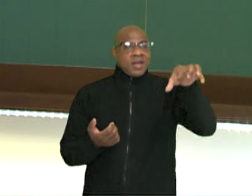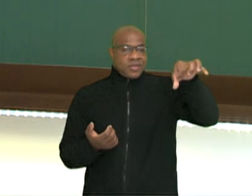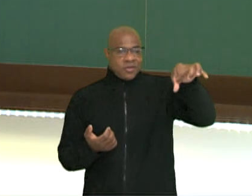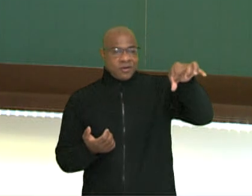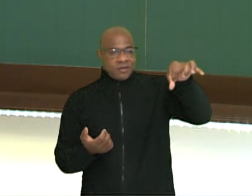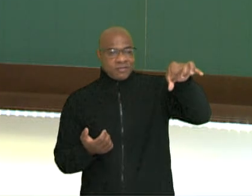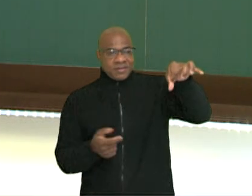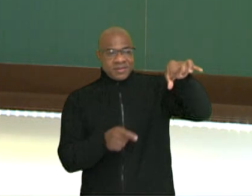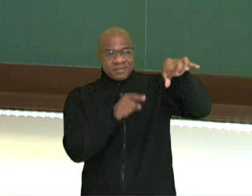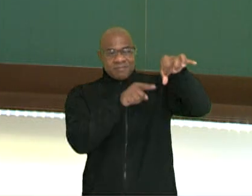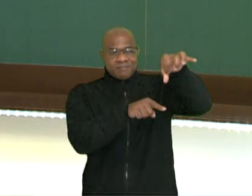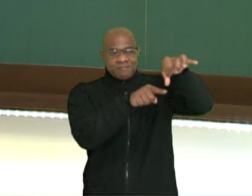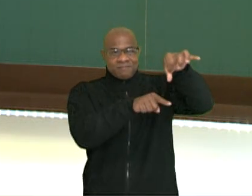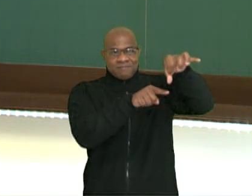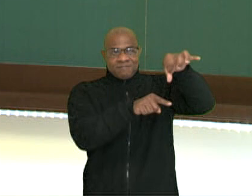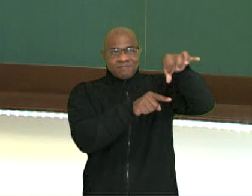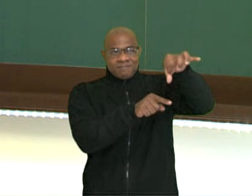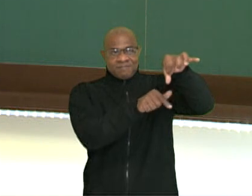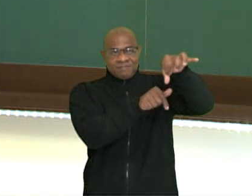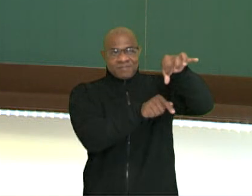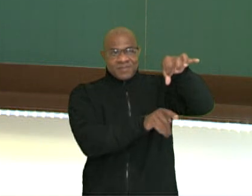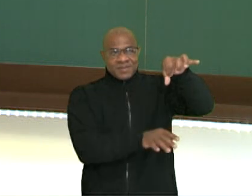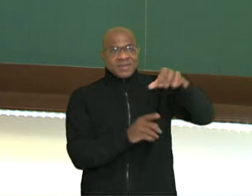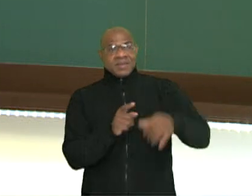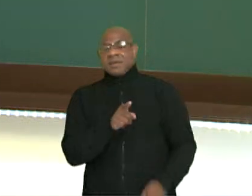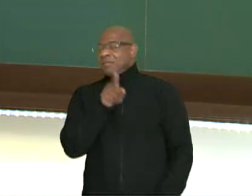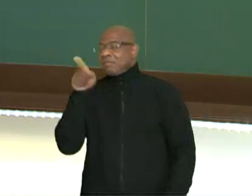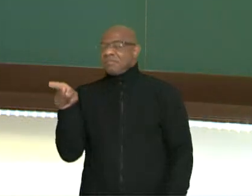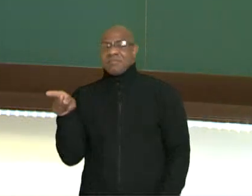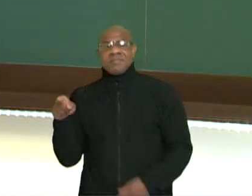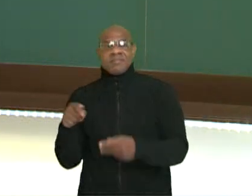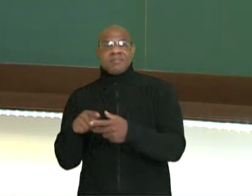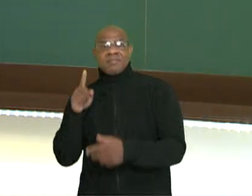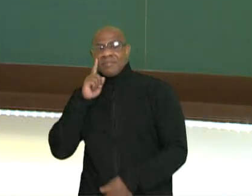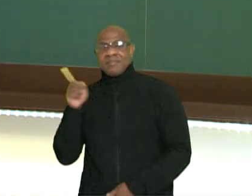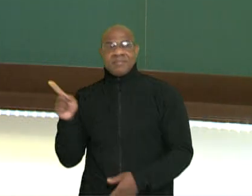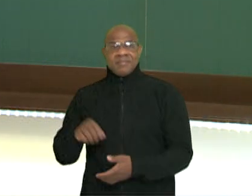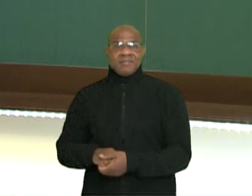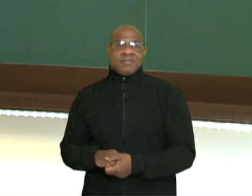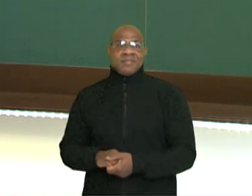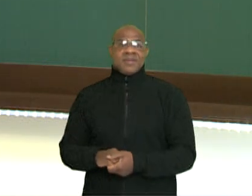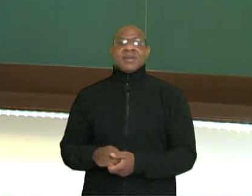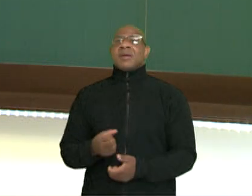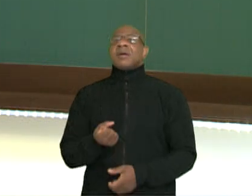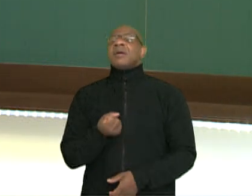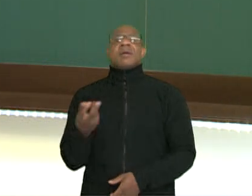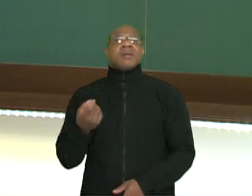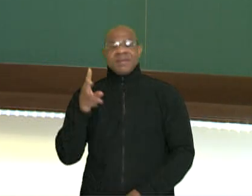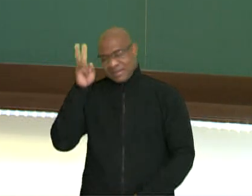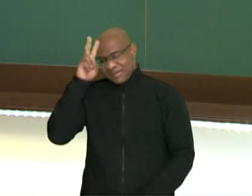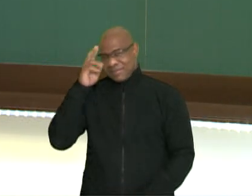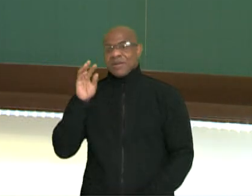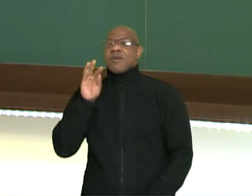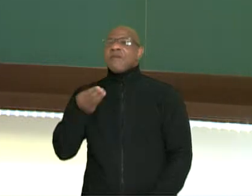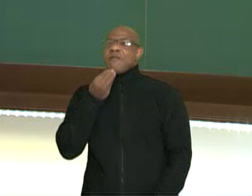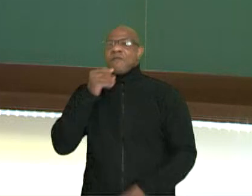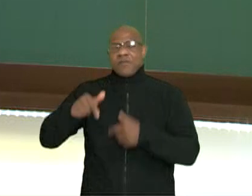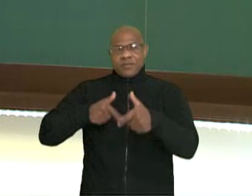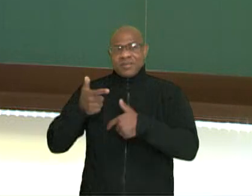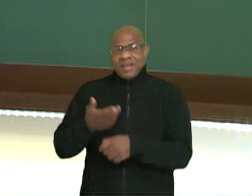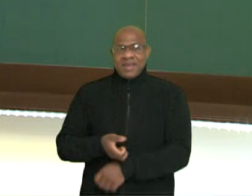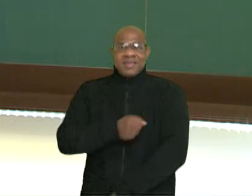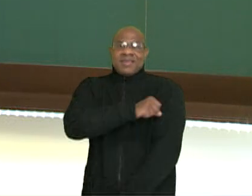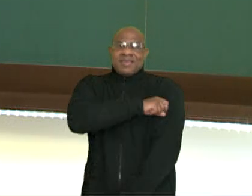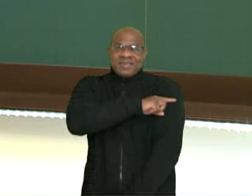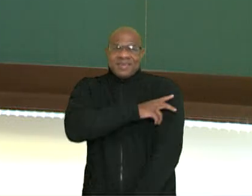do 10. É a mesma que a gente viu. Essa aqui, ó, grau de escolaridade dos funcionários, lembra? É fundamental,